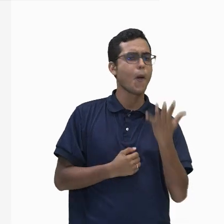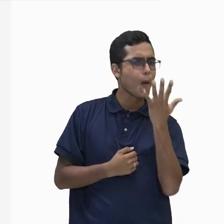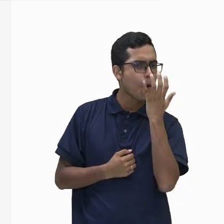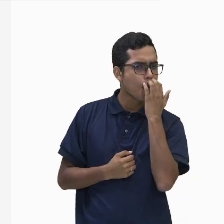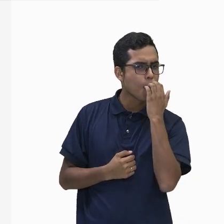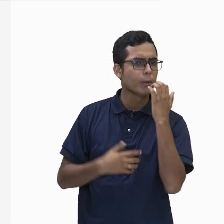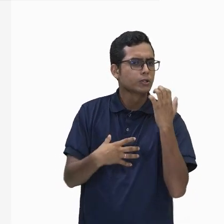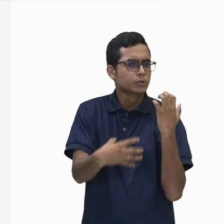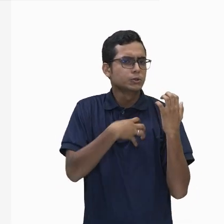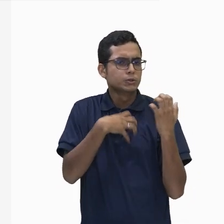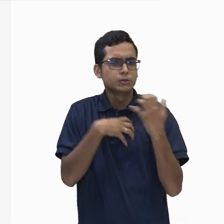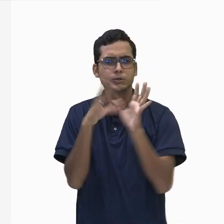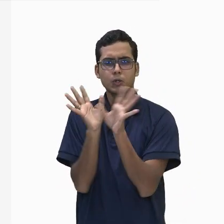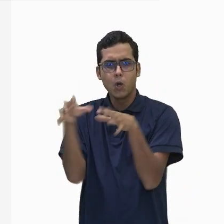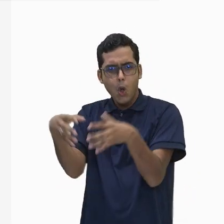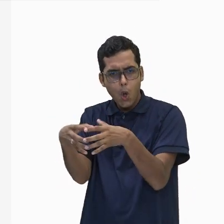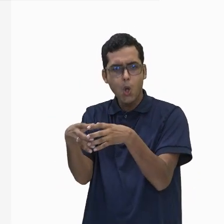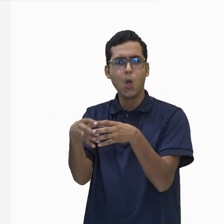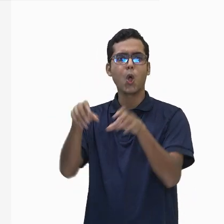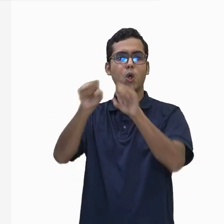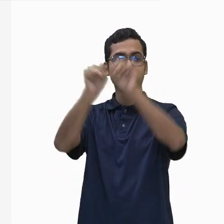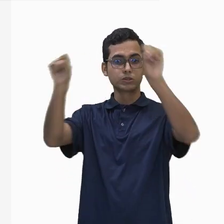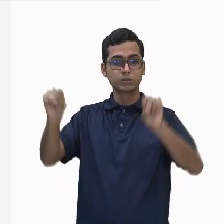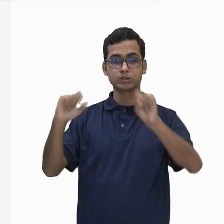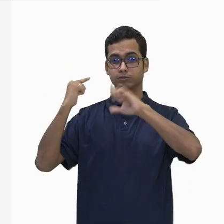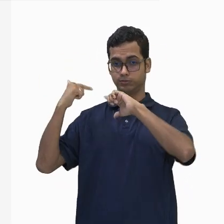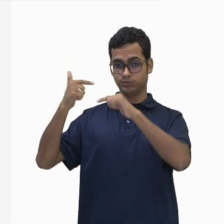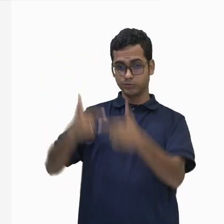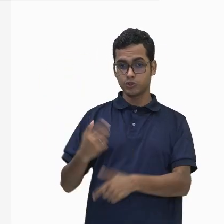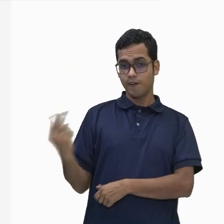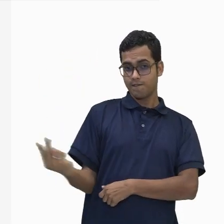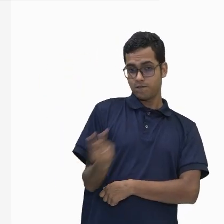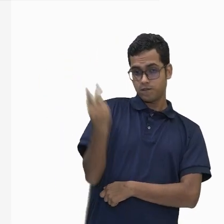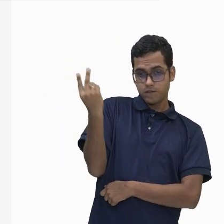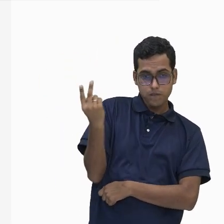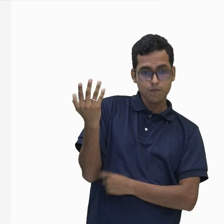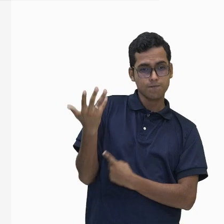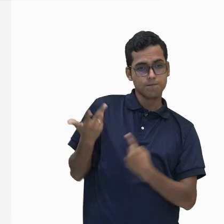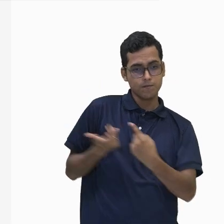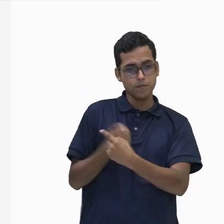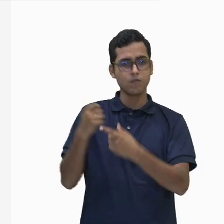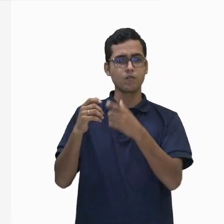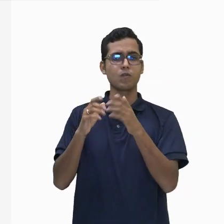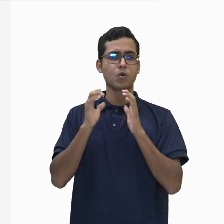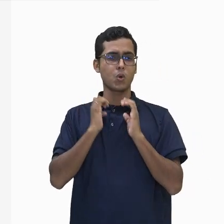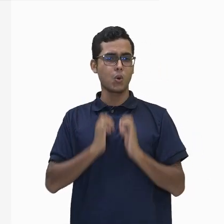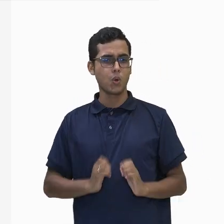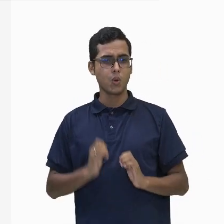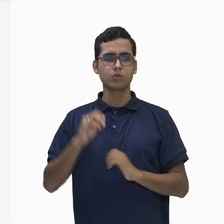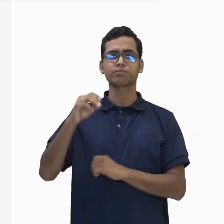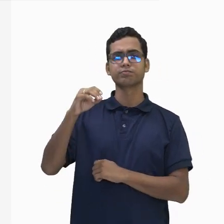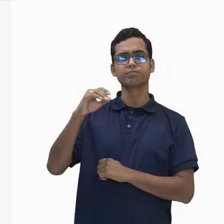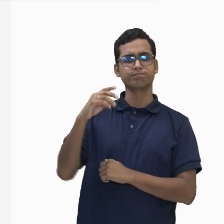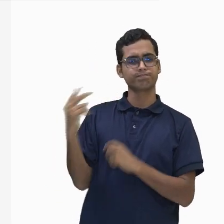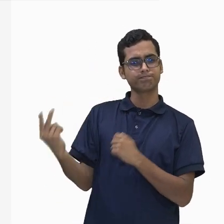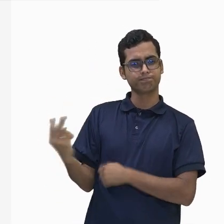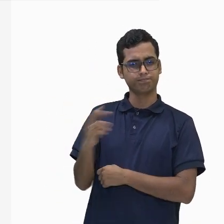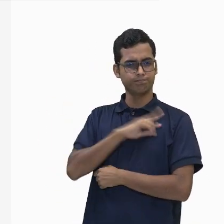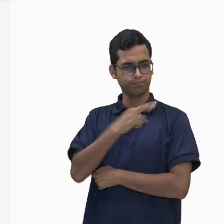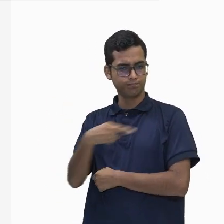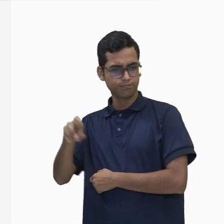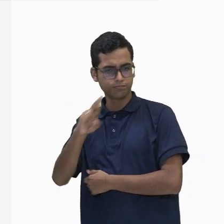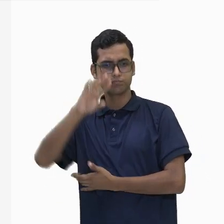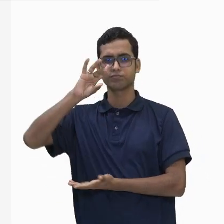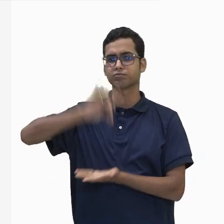sentimento coletivo de que nossos sistemas tradicionais de valoração, ou